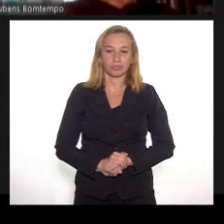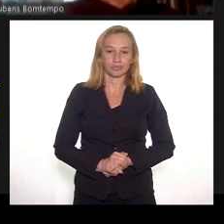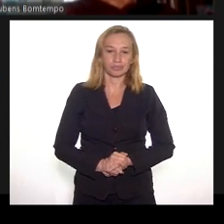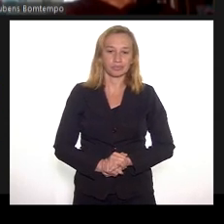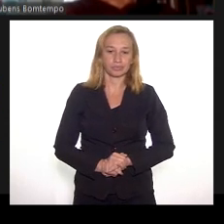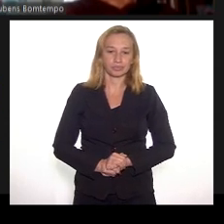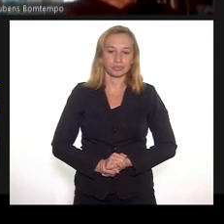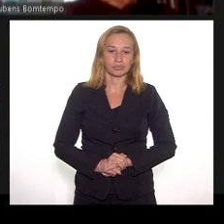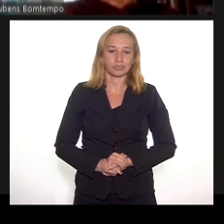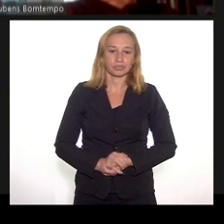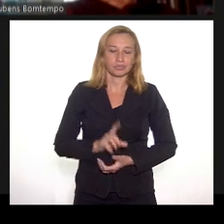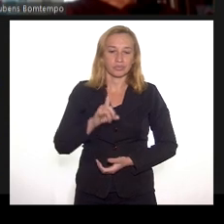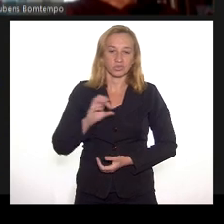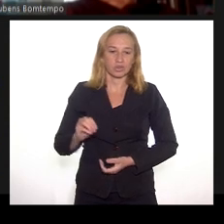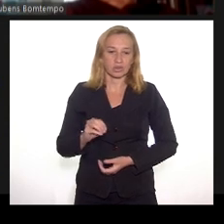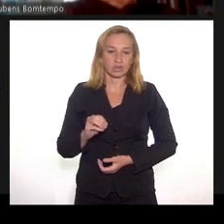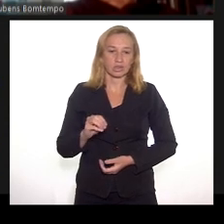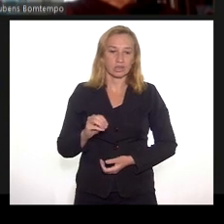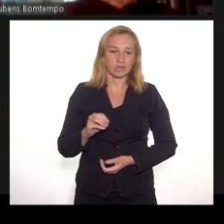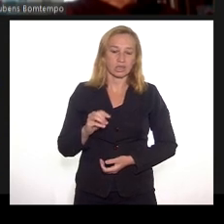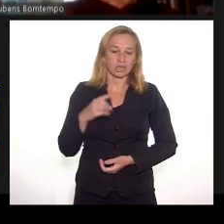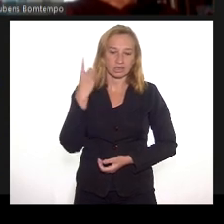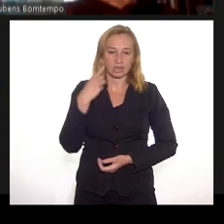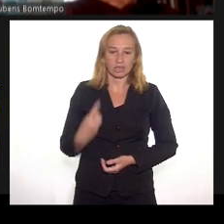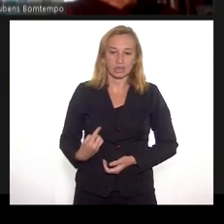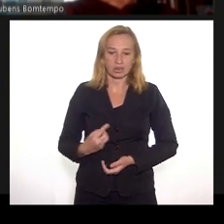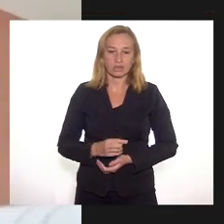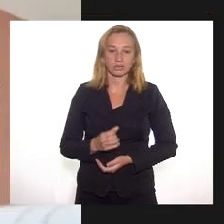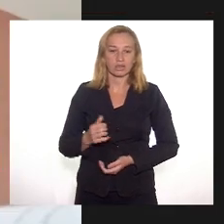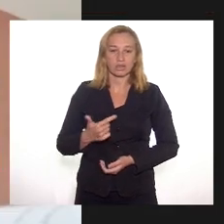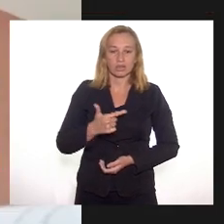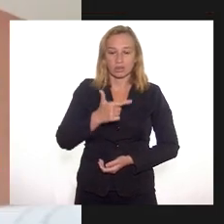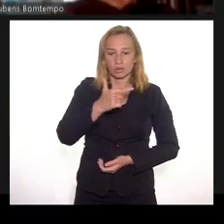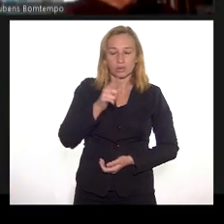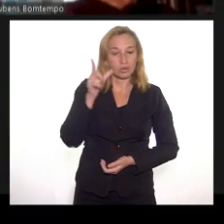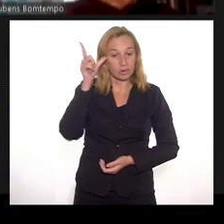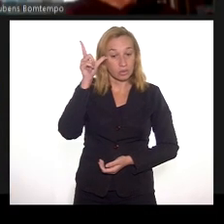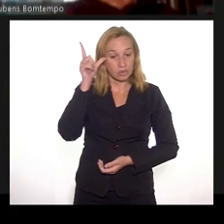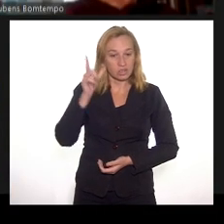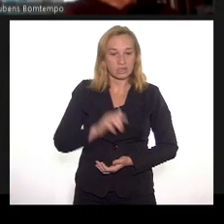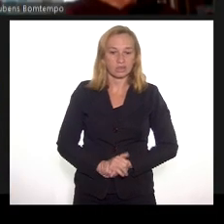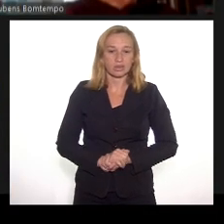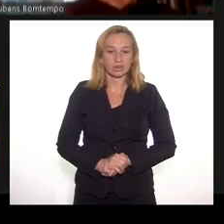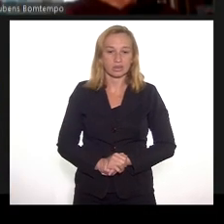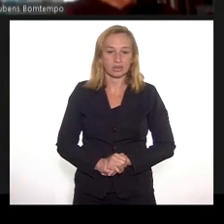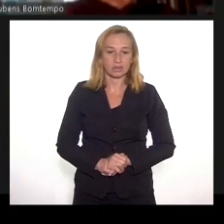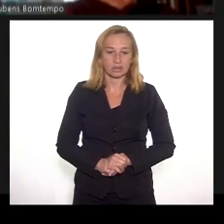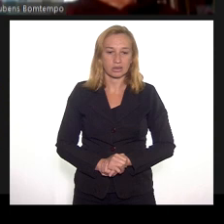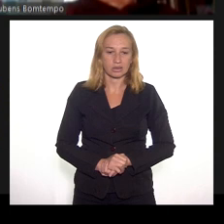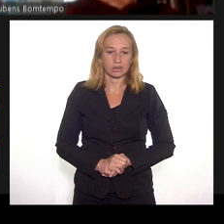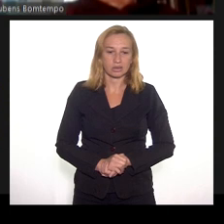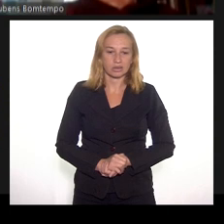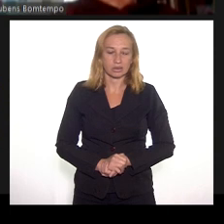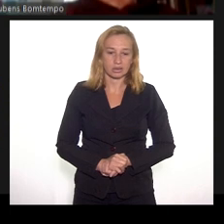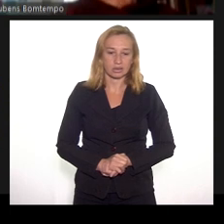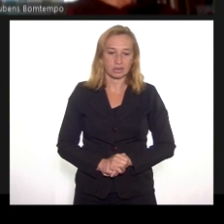Dionísio Lins, Dani Monteiro. Lucinha, presidente. Lúcia Helena. Lucinha.